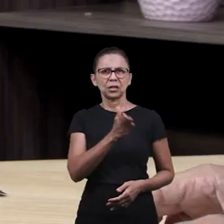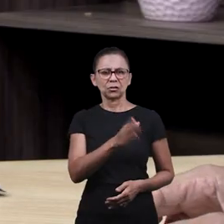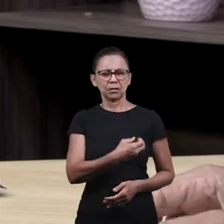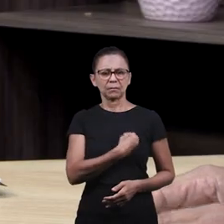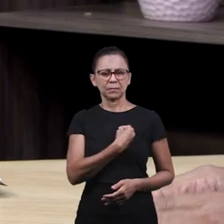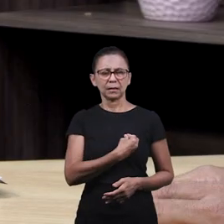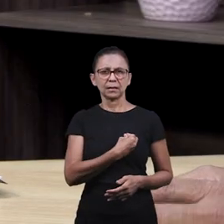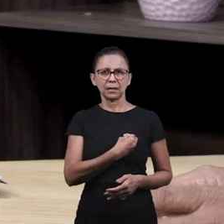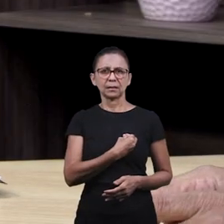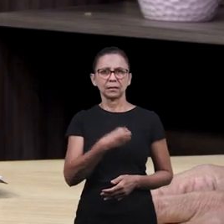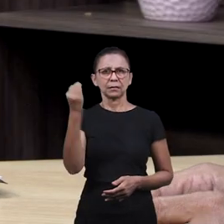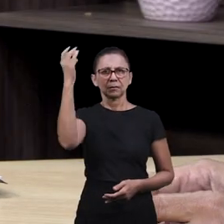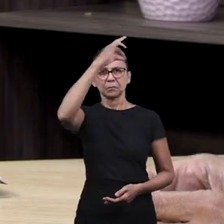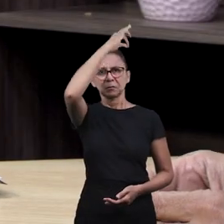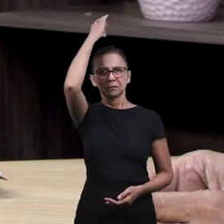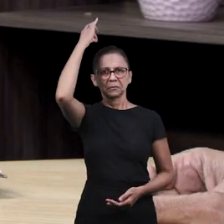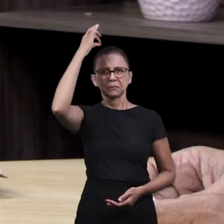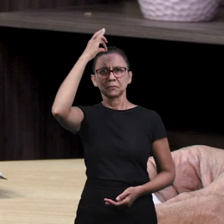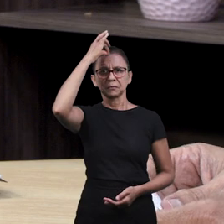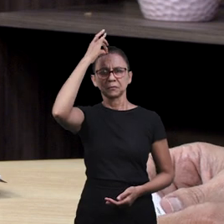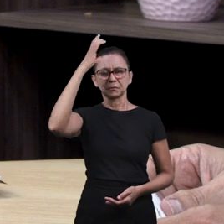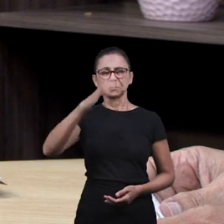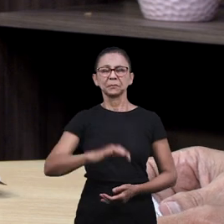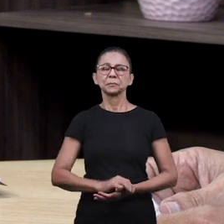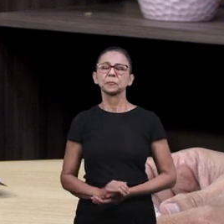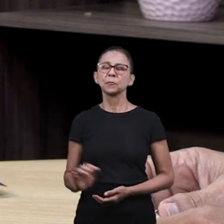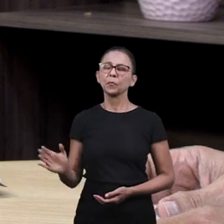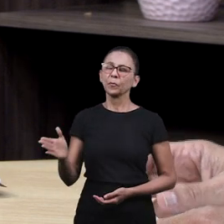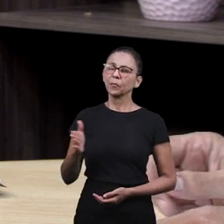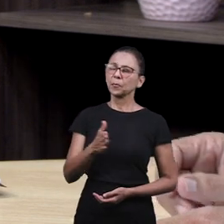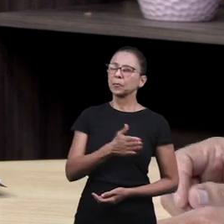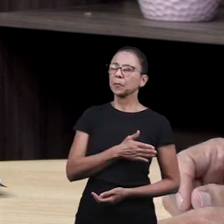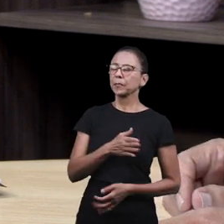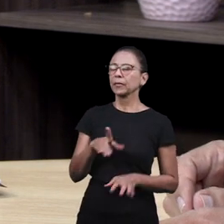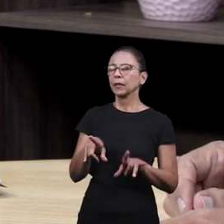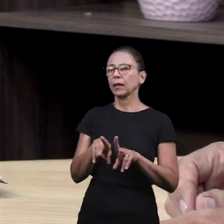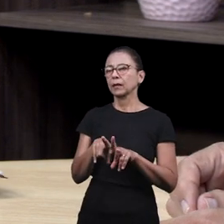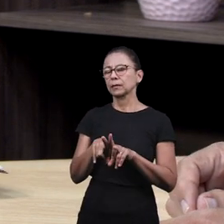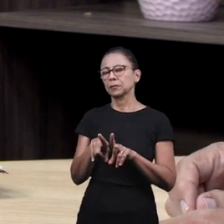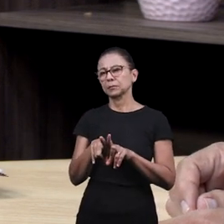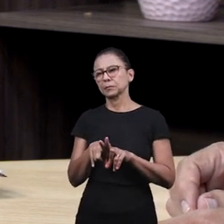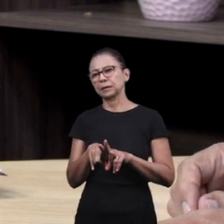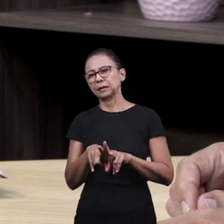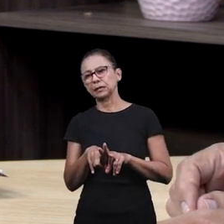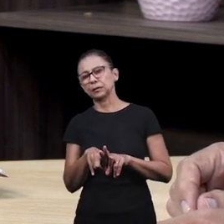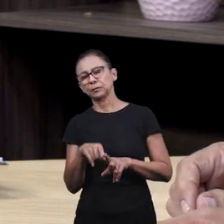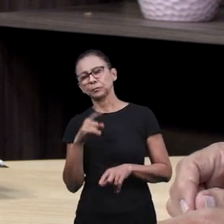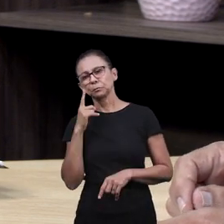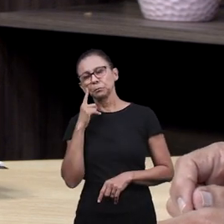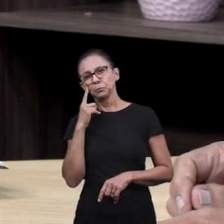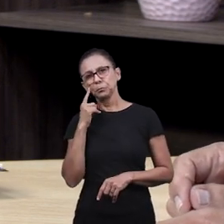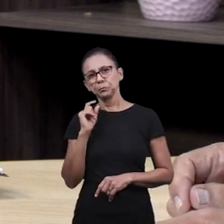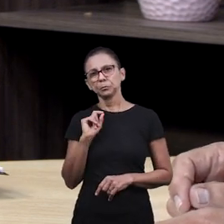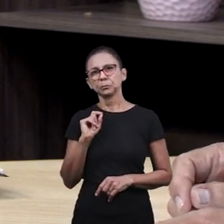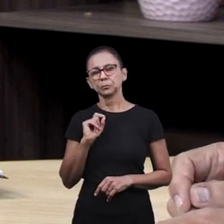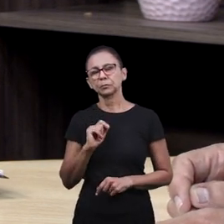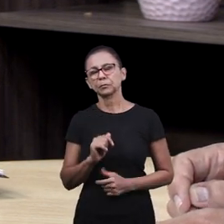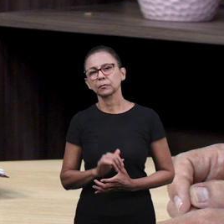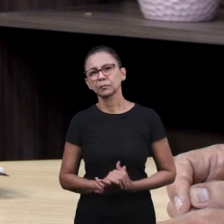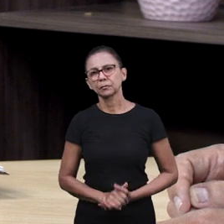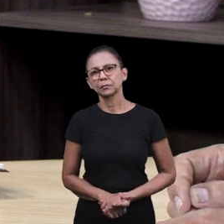maravilhosa. Agora, você falou uma coisa que para alguns nós até tratamos aqui um pouquinho antes sobre